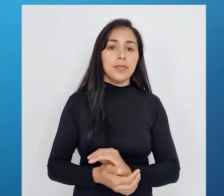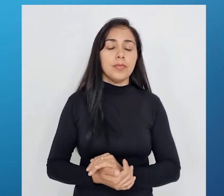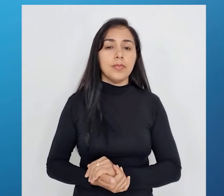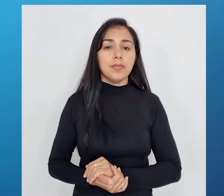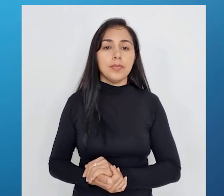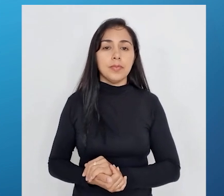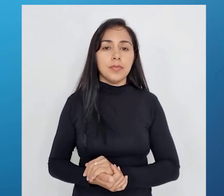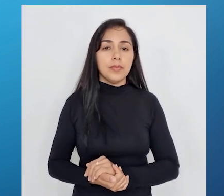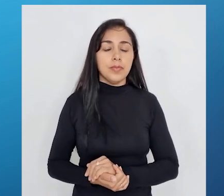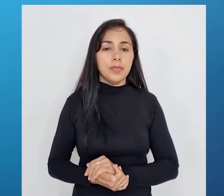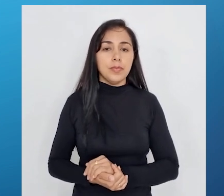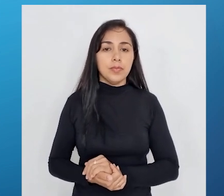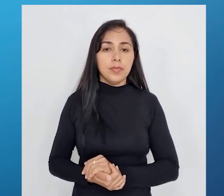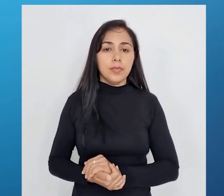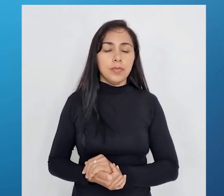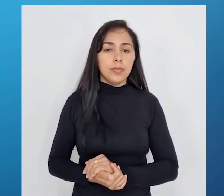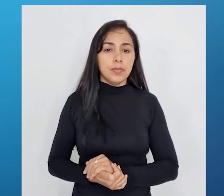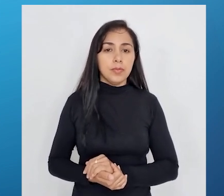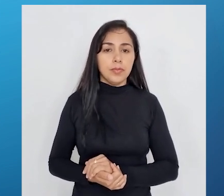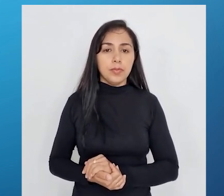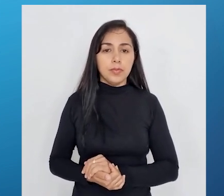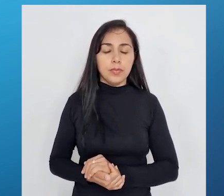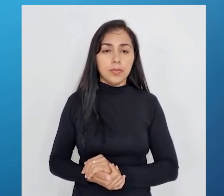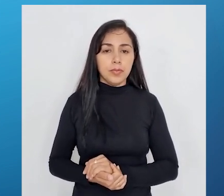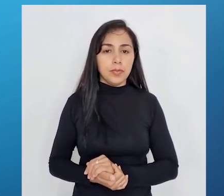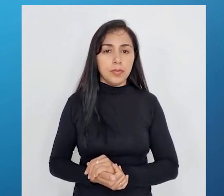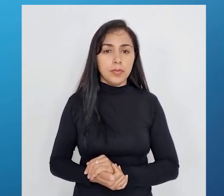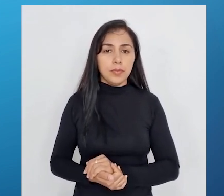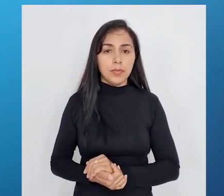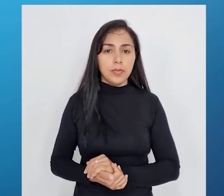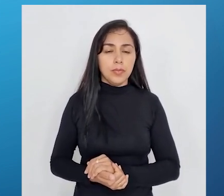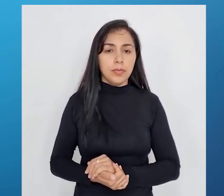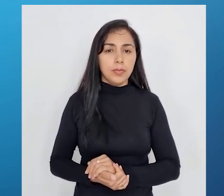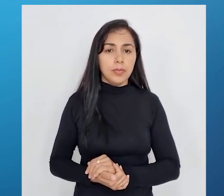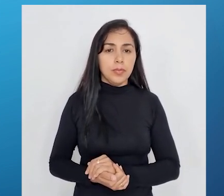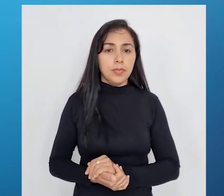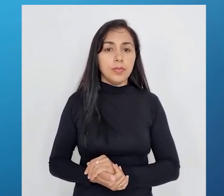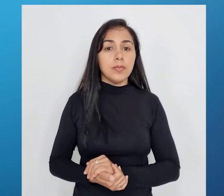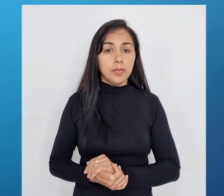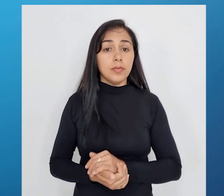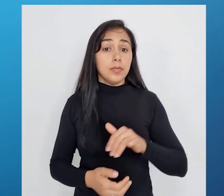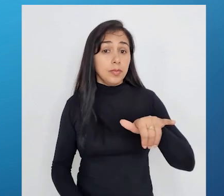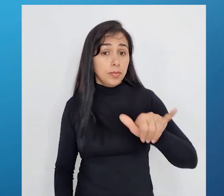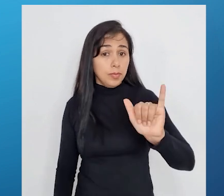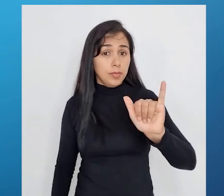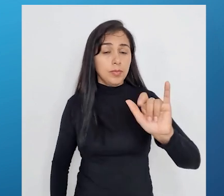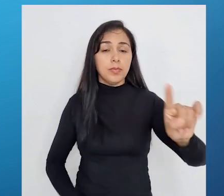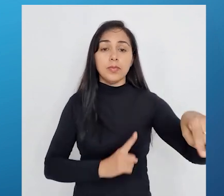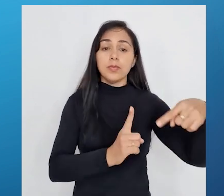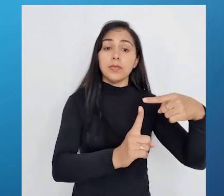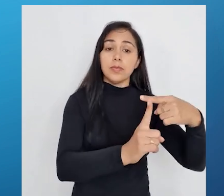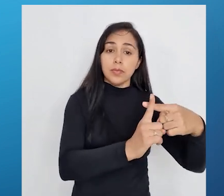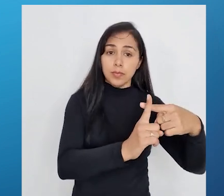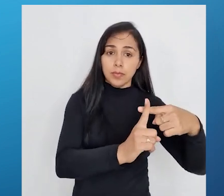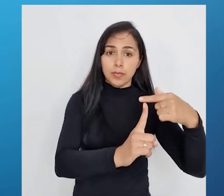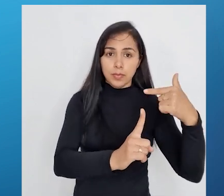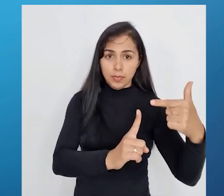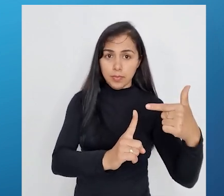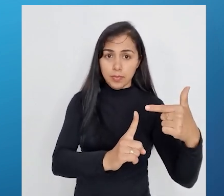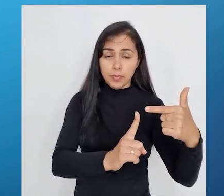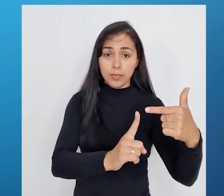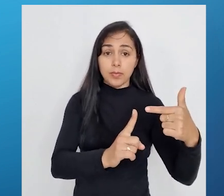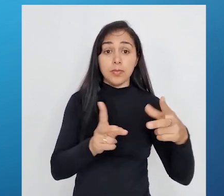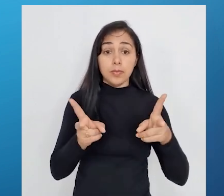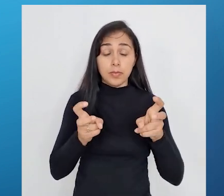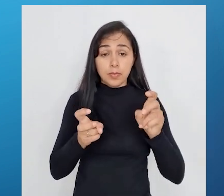para ver como que ficaria esse outro lado, né? Que seria y mais 2. Então, na questão aqui